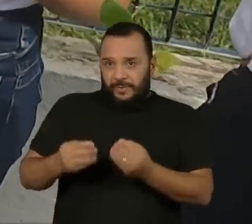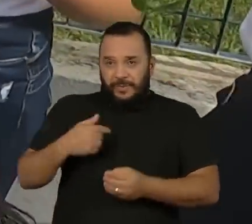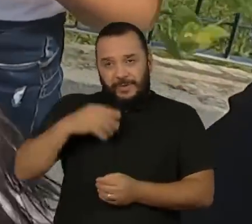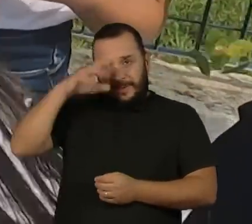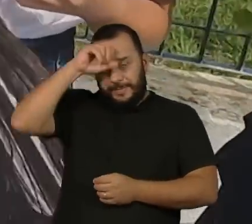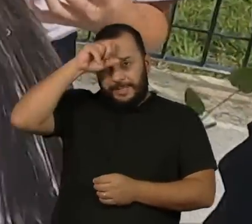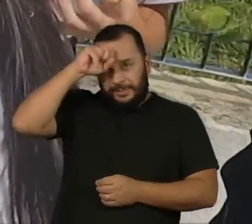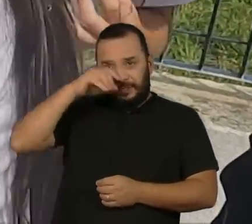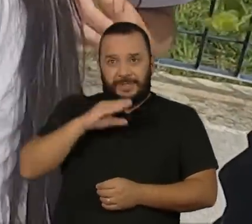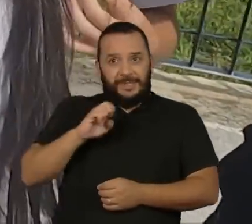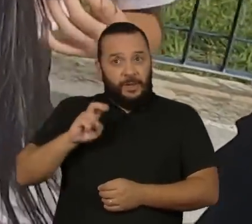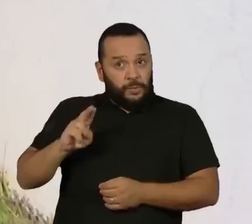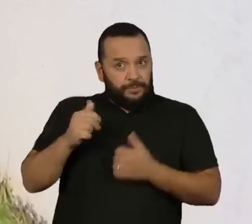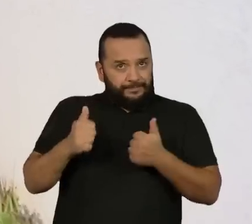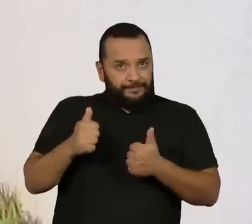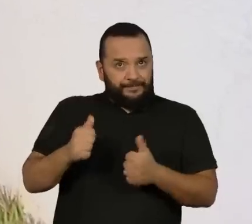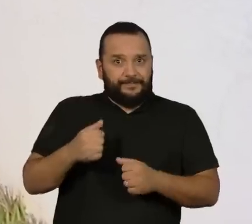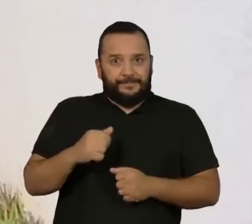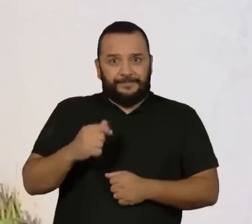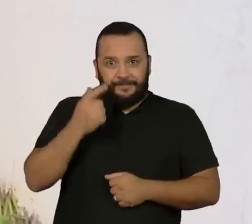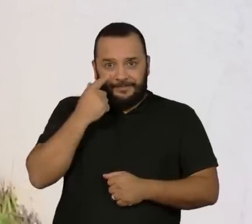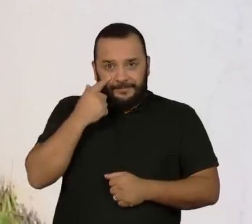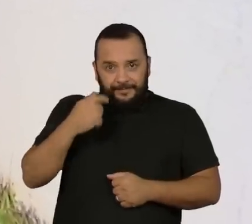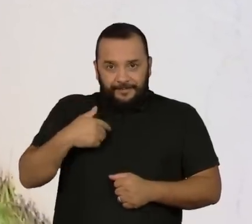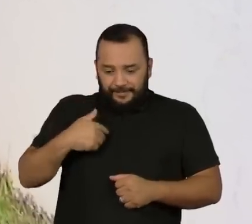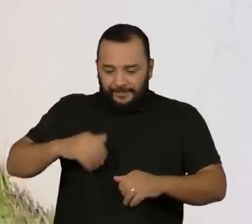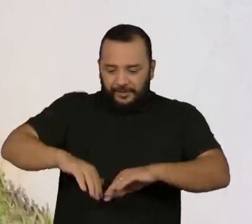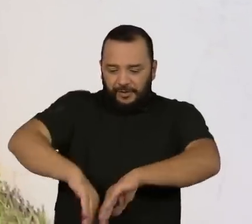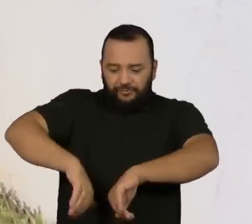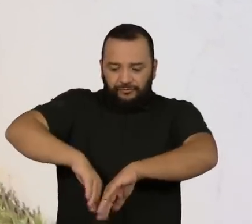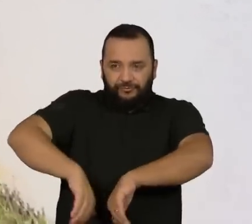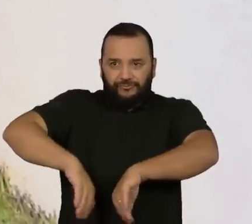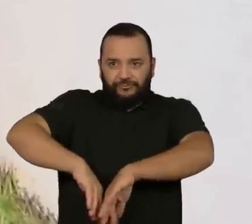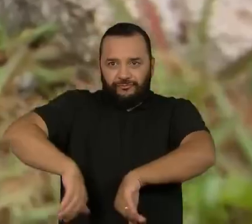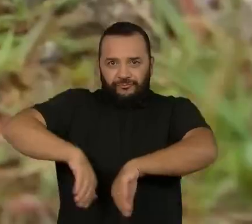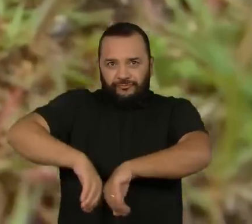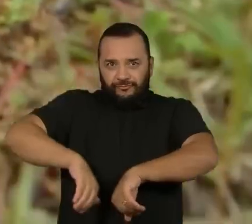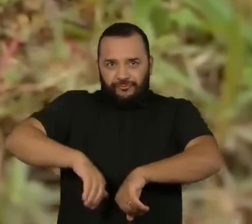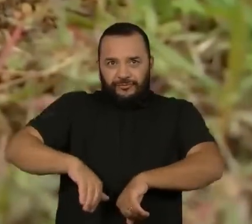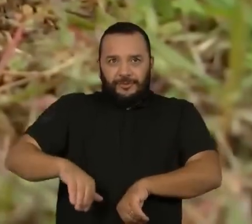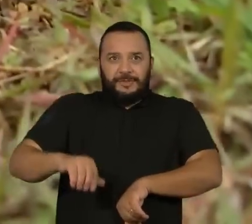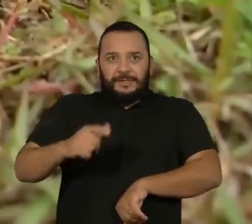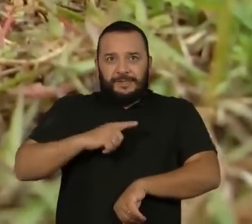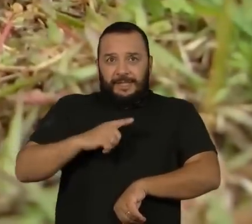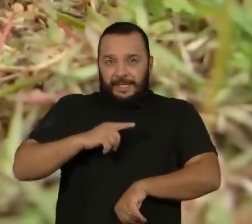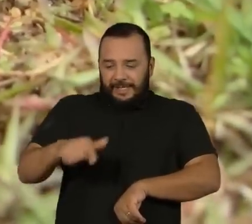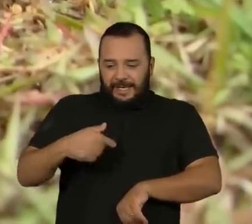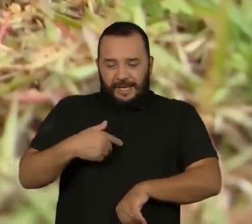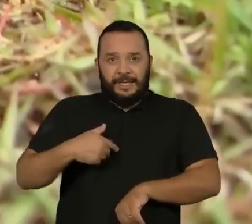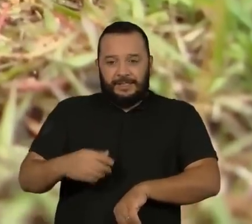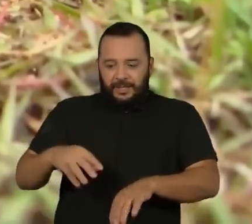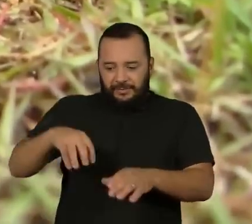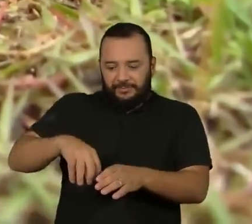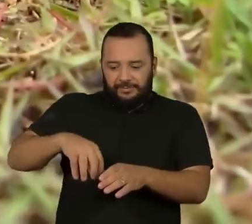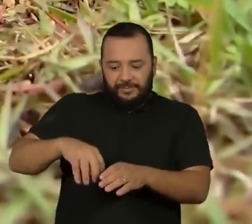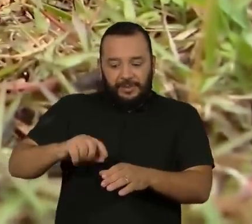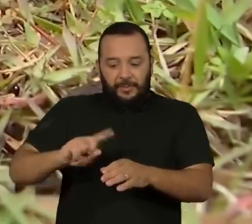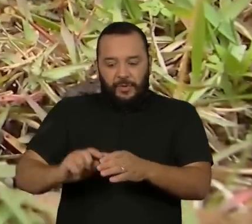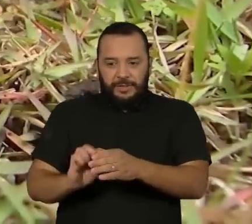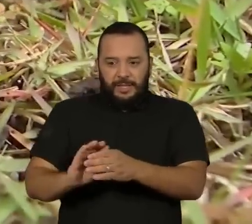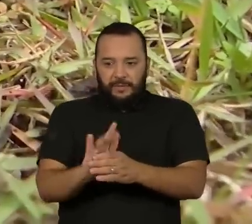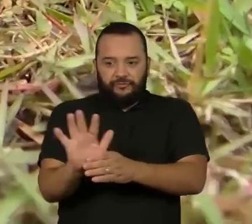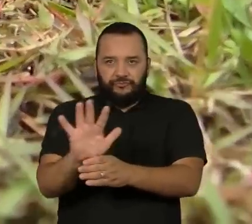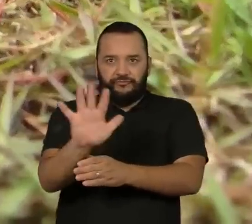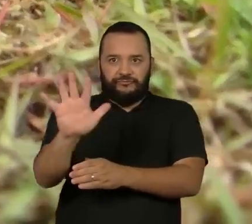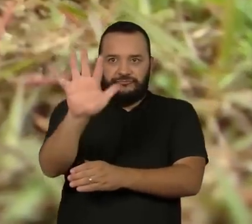aprendi do céu, tá bom? Tá vendo esse buraco aqui, ó? A gente vai pegar essa trepadeira e vai colocar aqui. E a